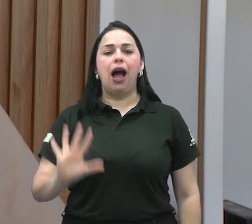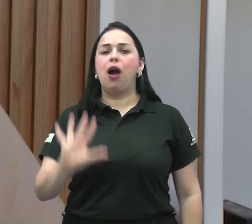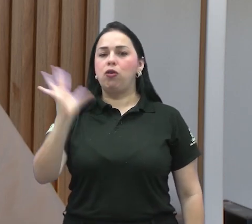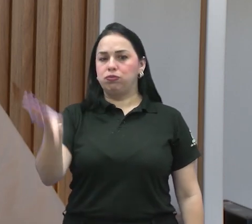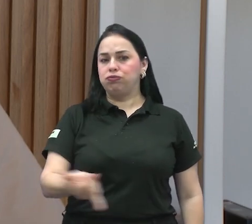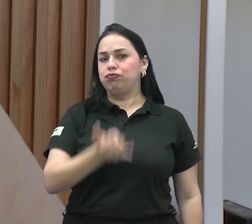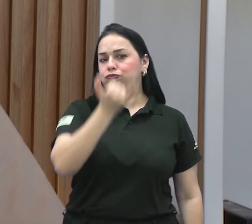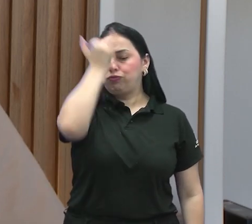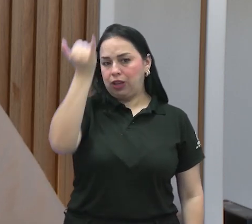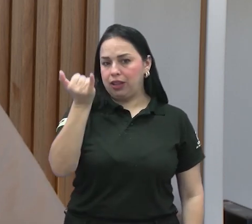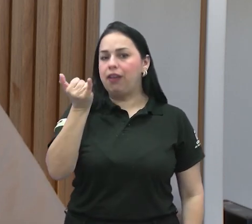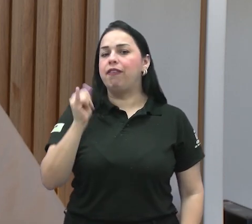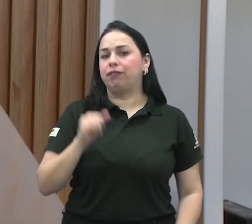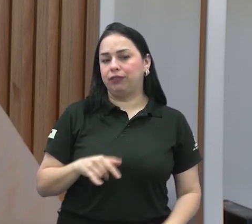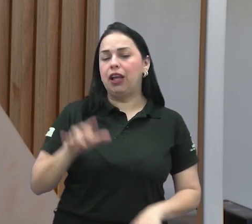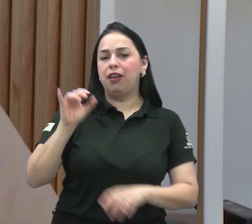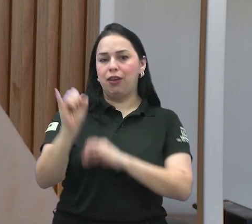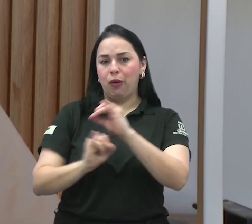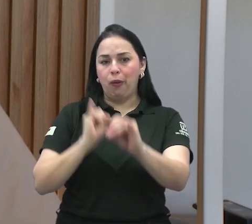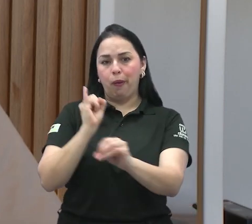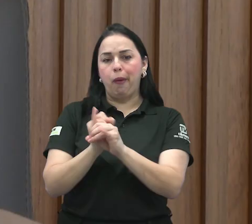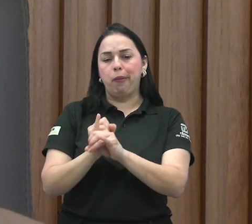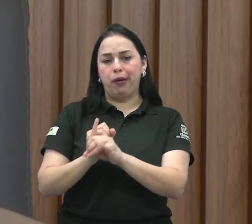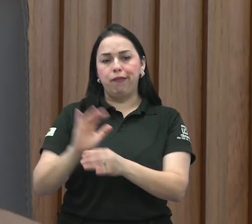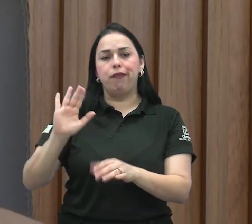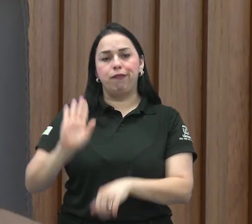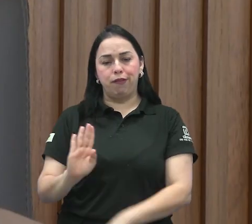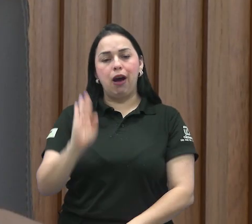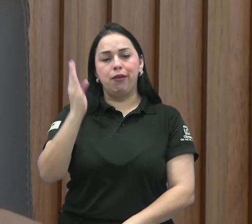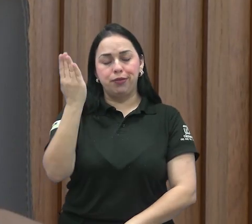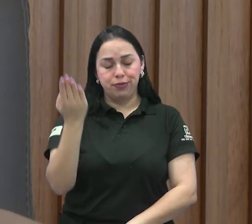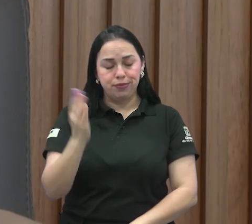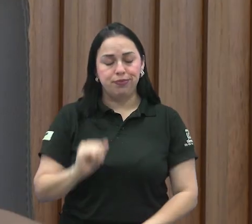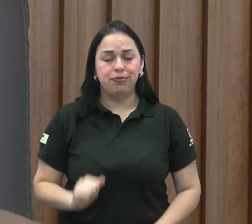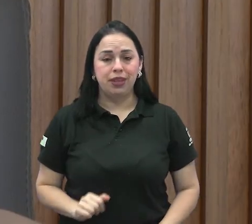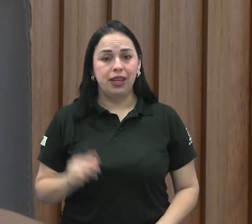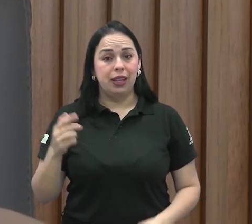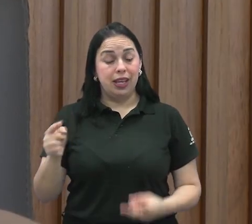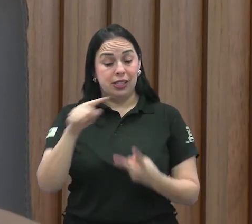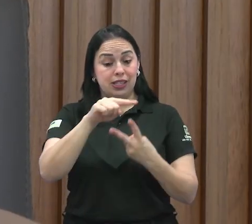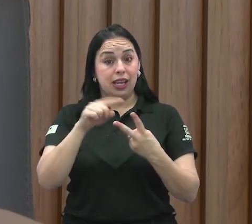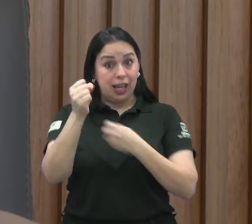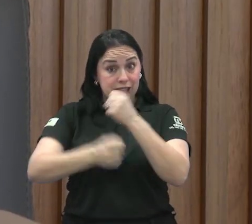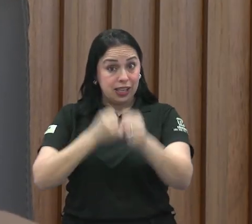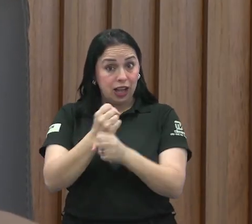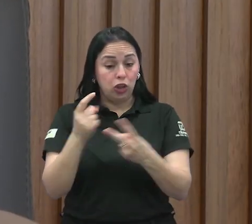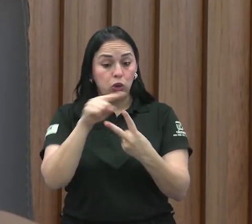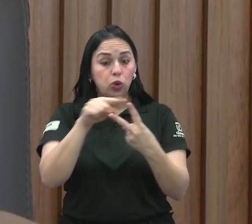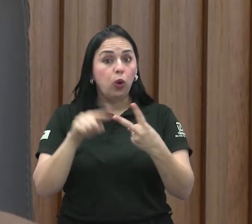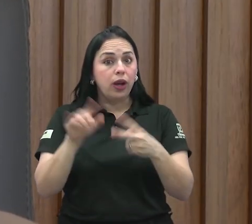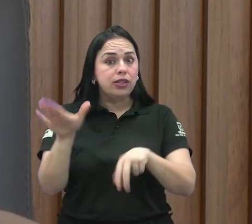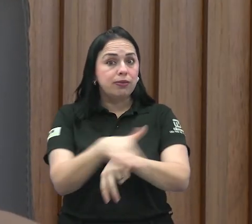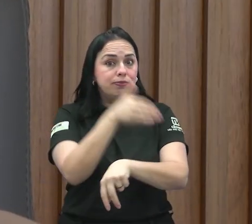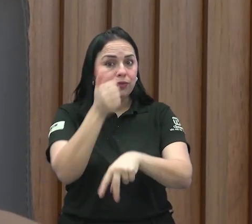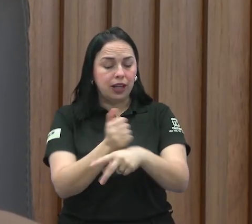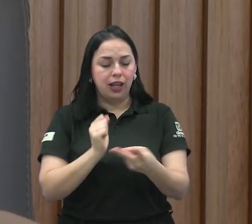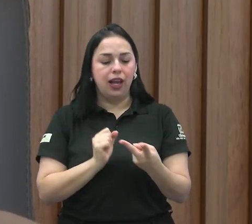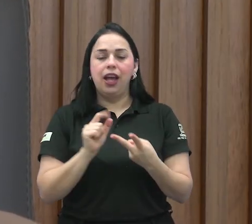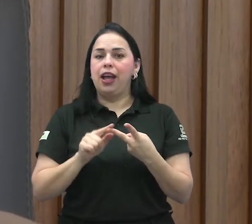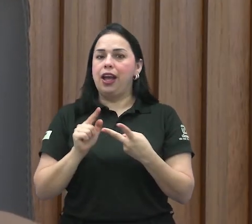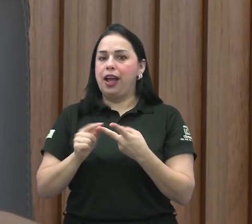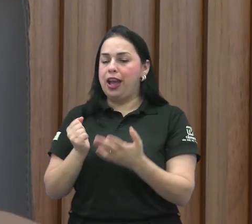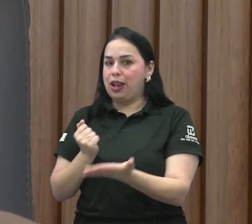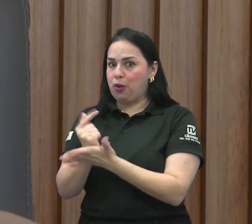brasileiros vítimas de fraudes online. Apenas neste ano, o estudante levou 2 golpes ao